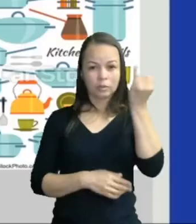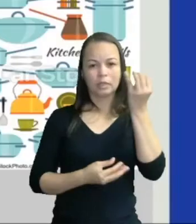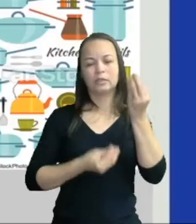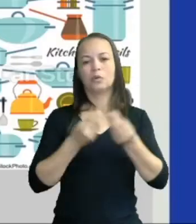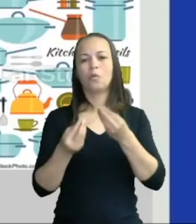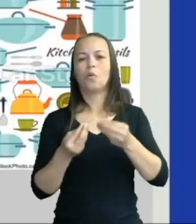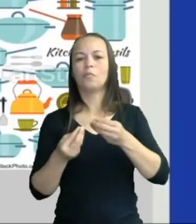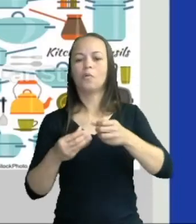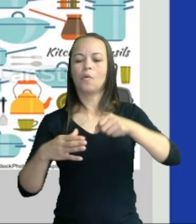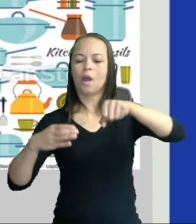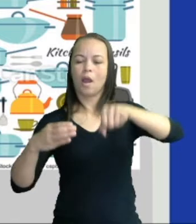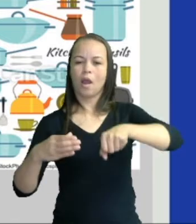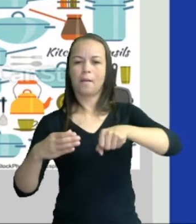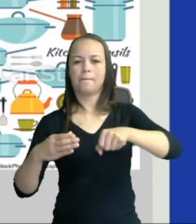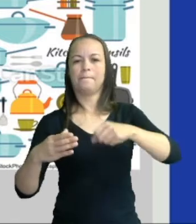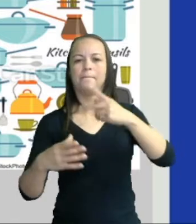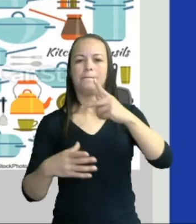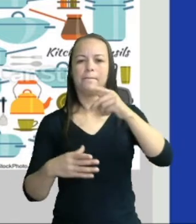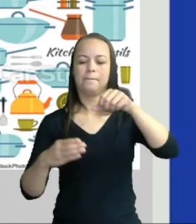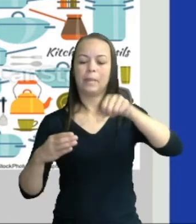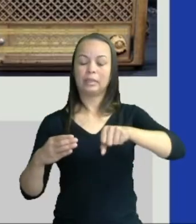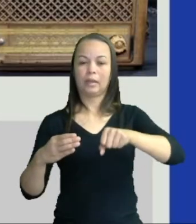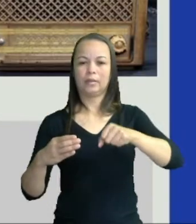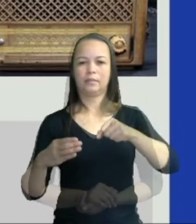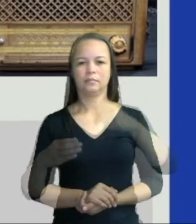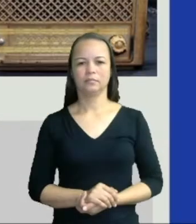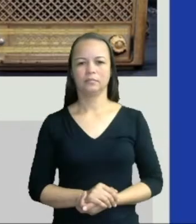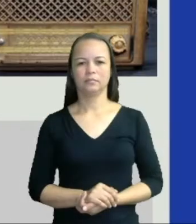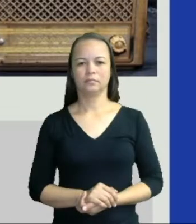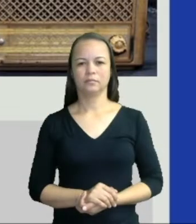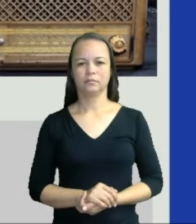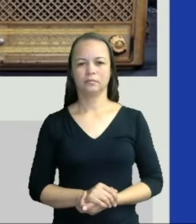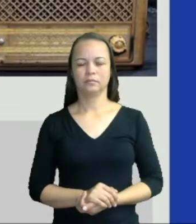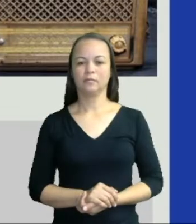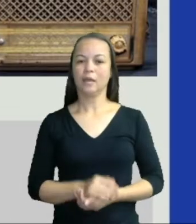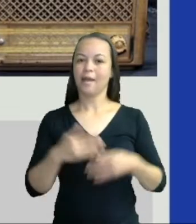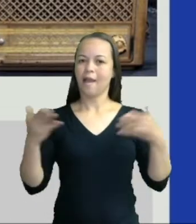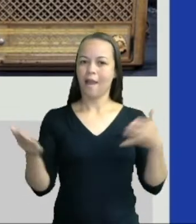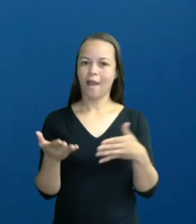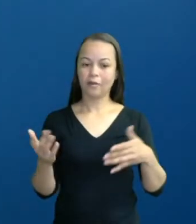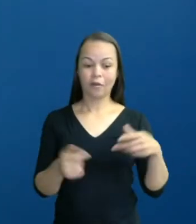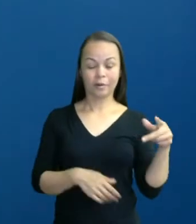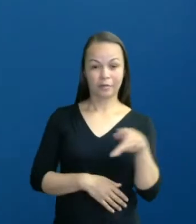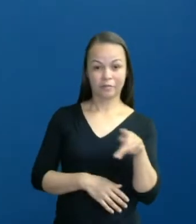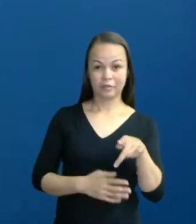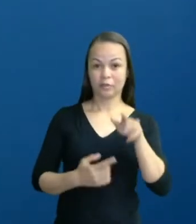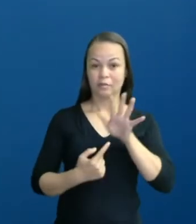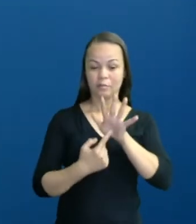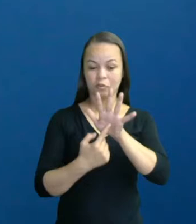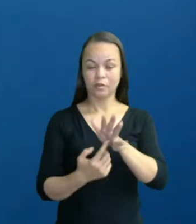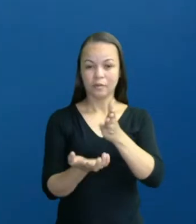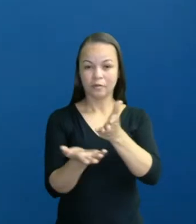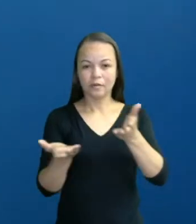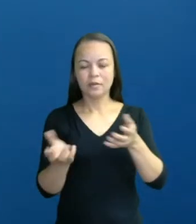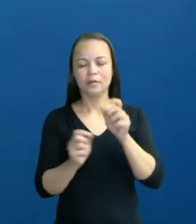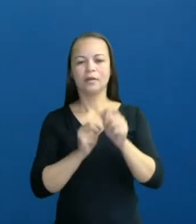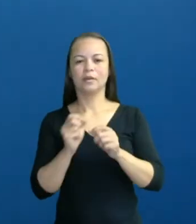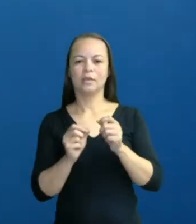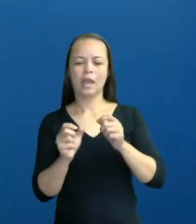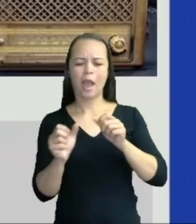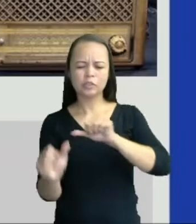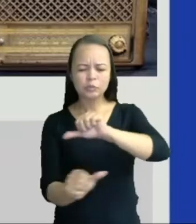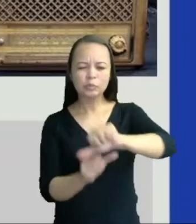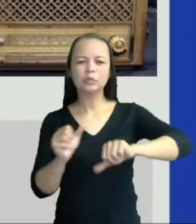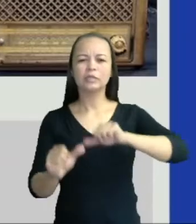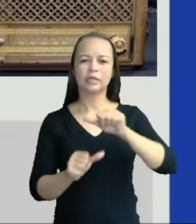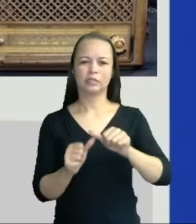de pressão, que ajuda muita gente, tá certo? Então, e aí, agora a tia Raquel vai trazer as mudanças nos